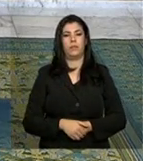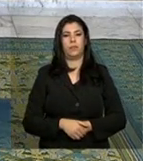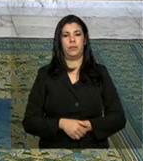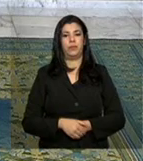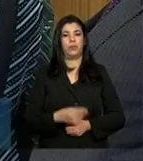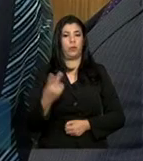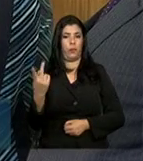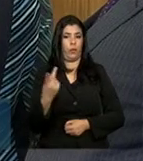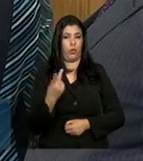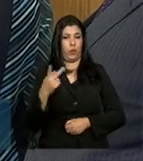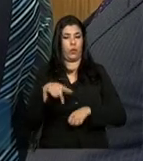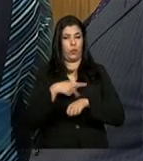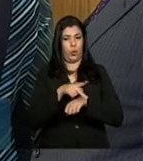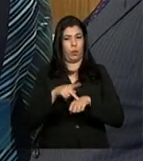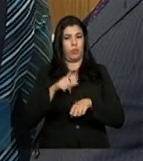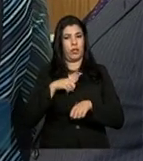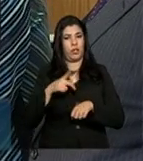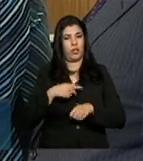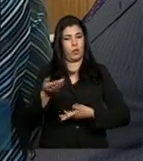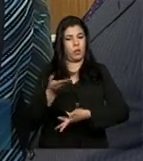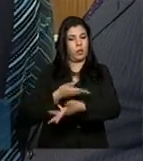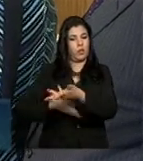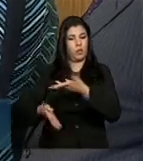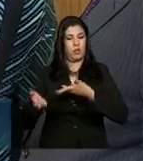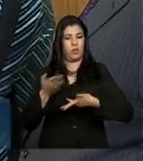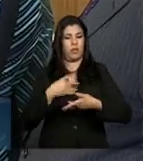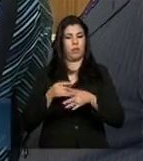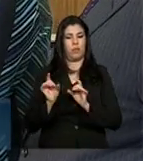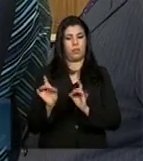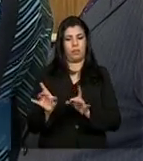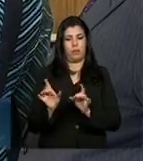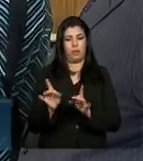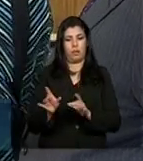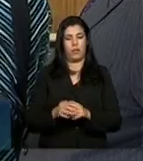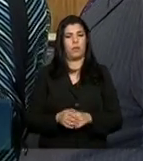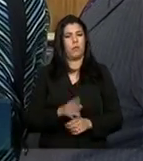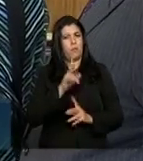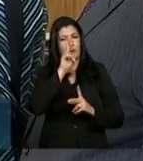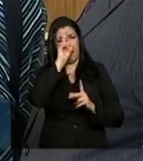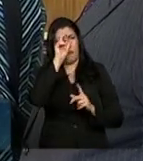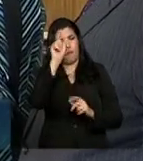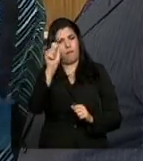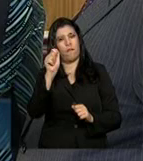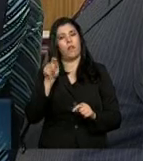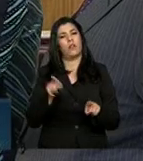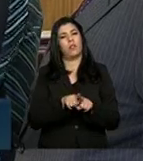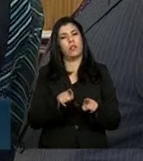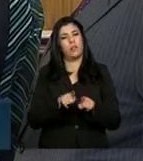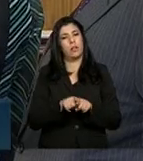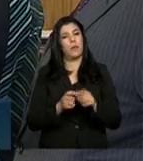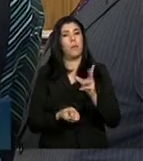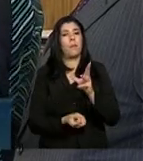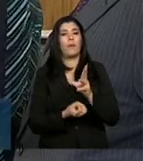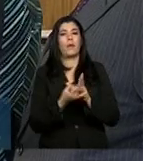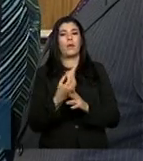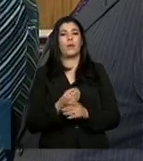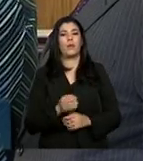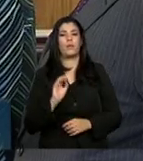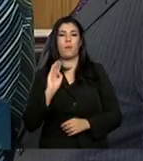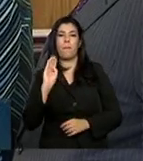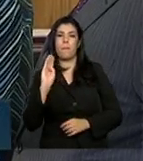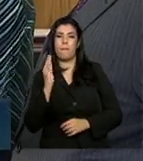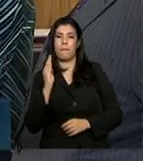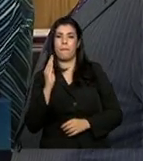Os dois países têm um intercâmbio comercial relativamente forte nos dias atuais e a bioenergia, a infraestrutura e